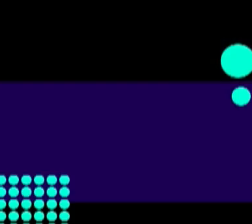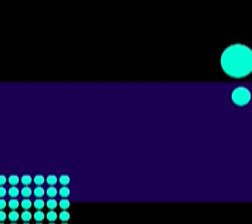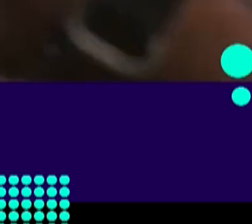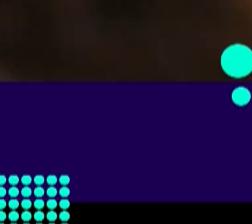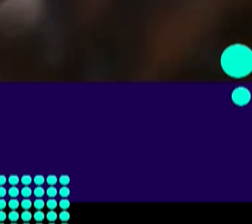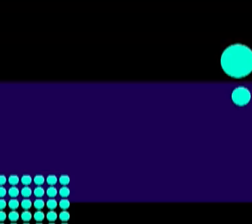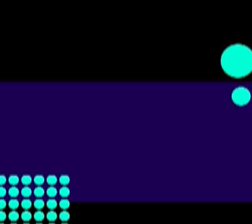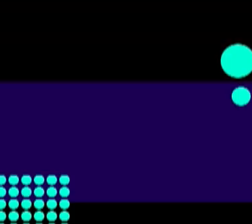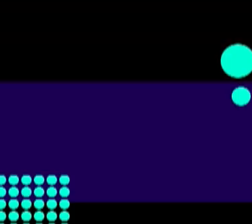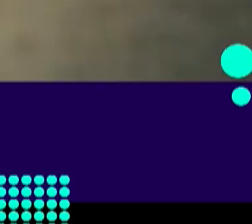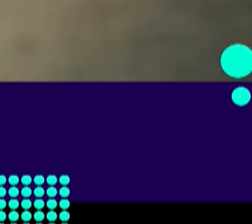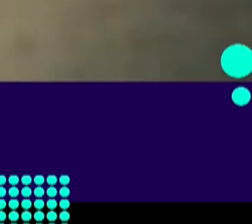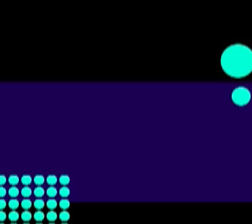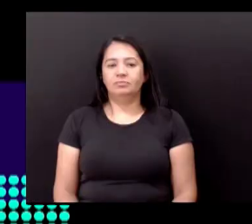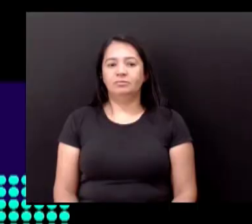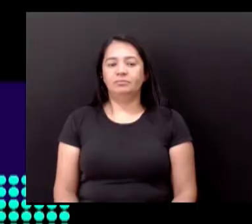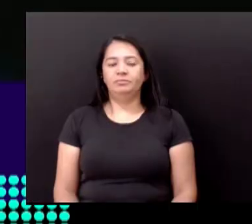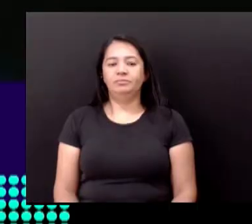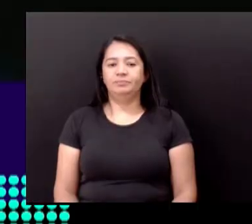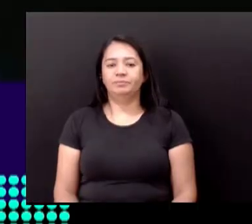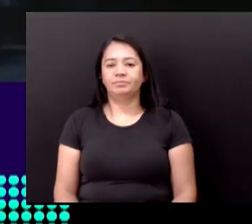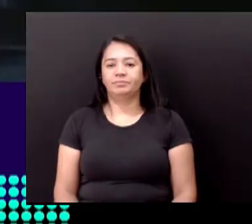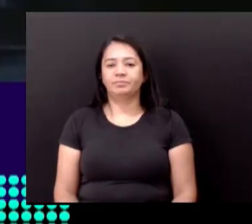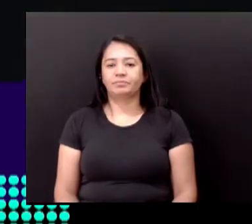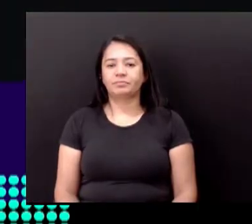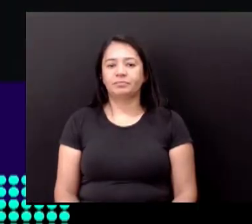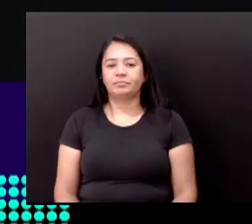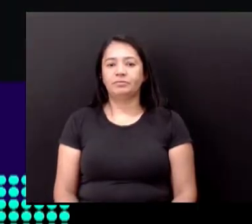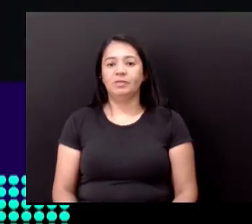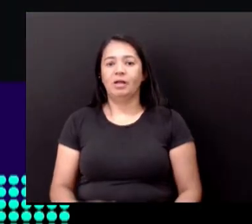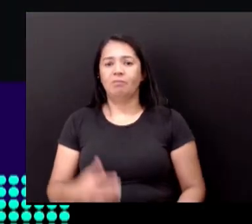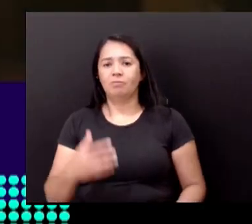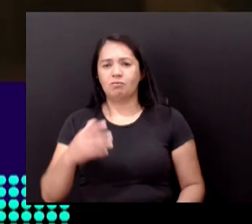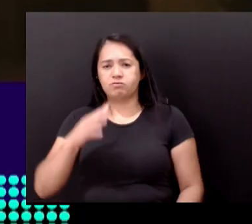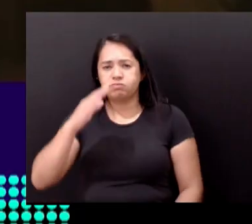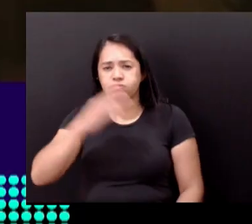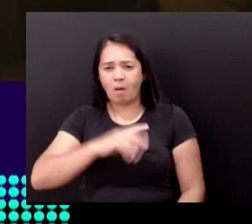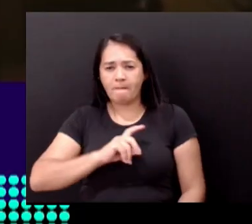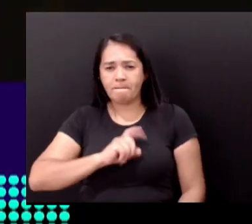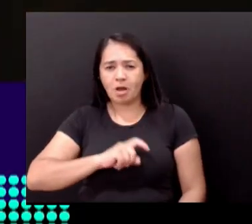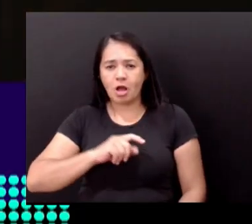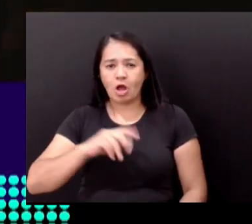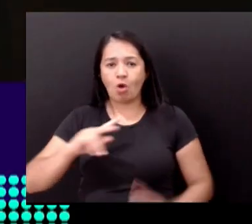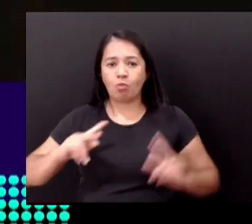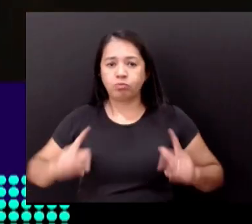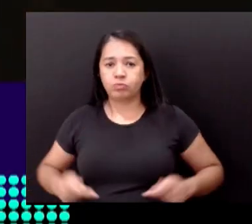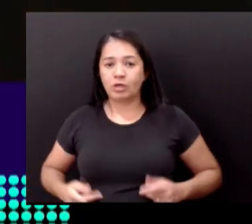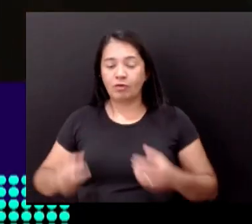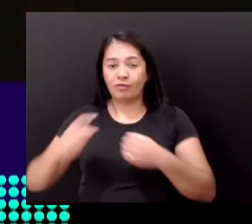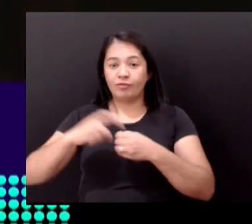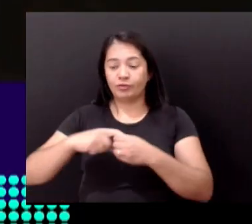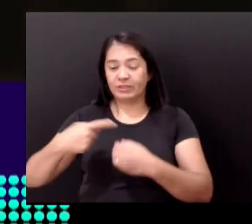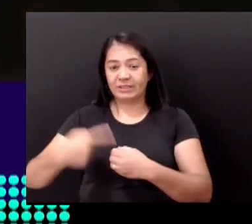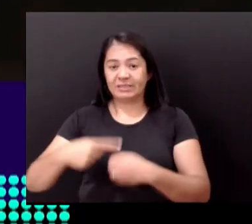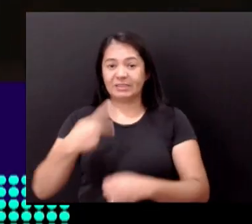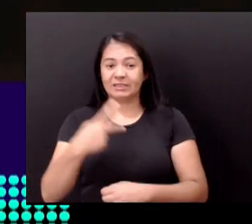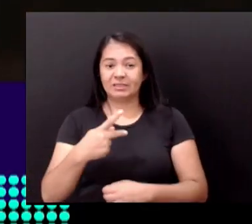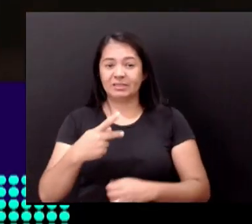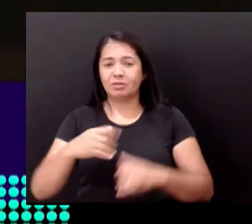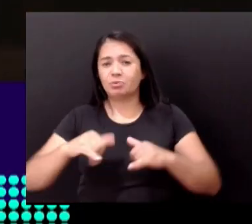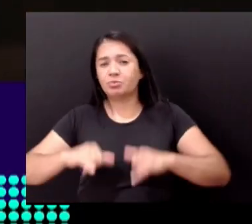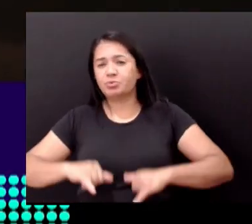as diversas faces da maldade humana. De volta à sua cidade natal, as dolorosas lembranças de